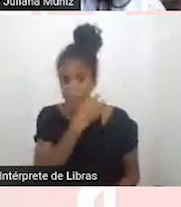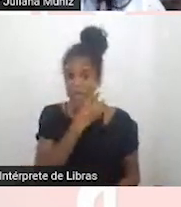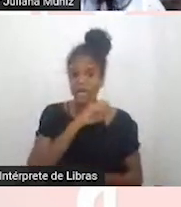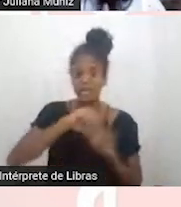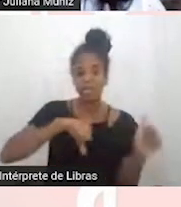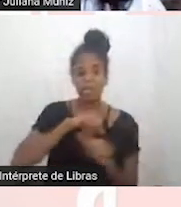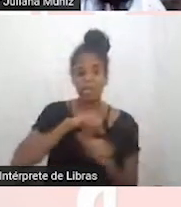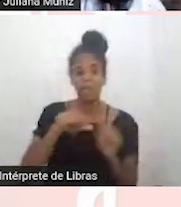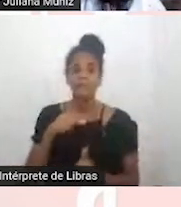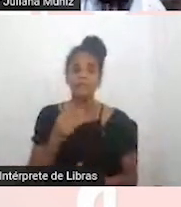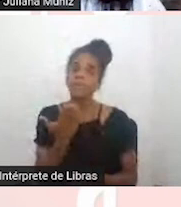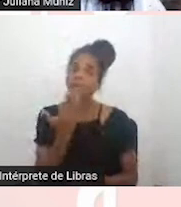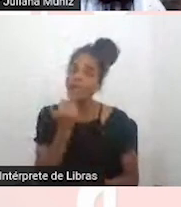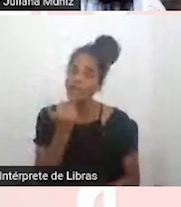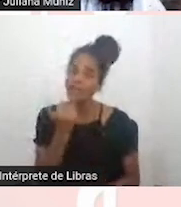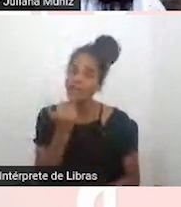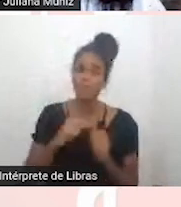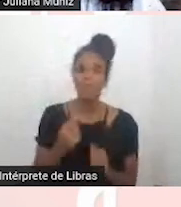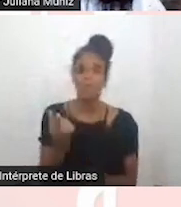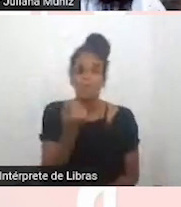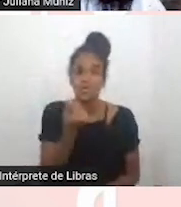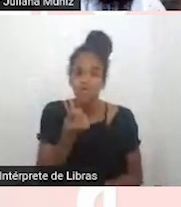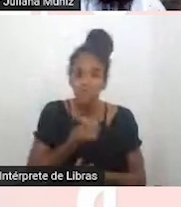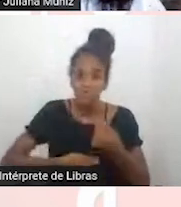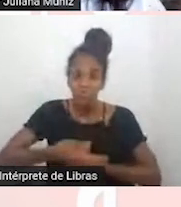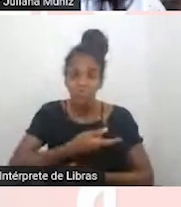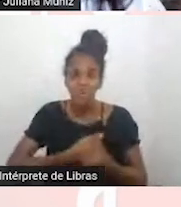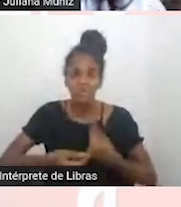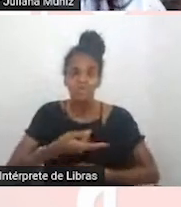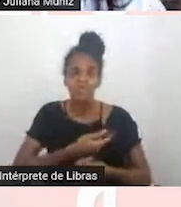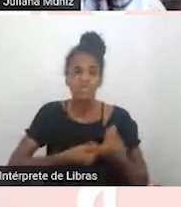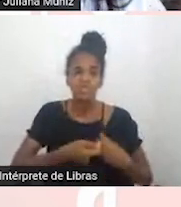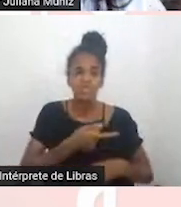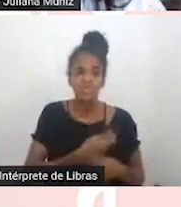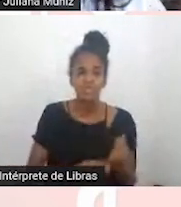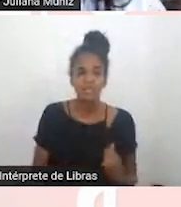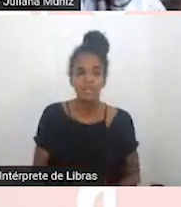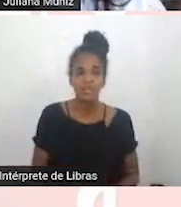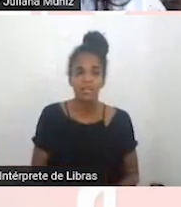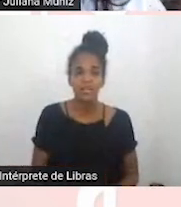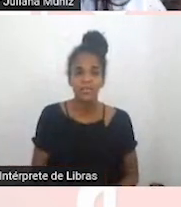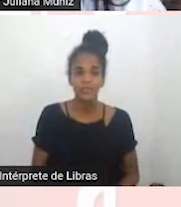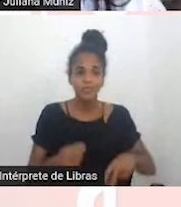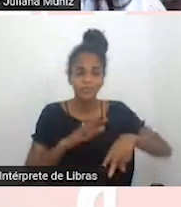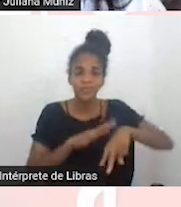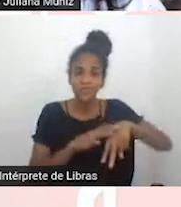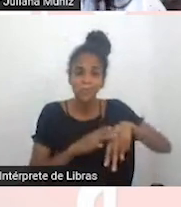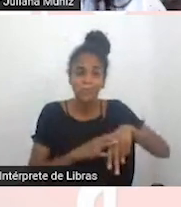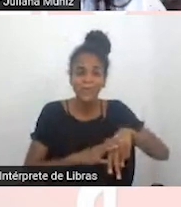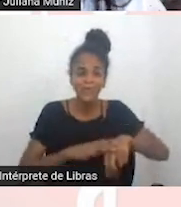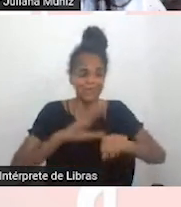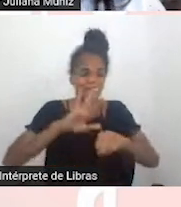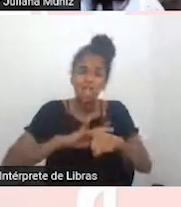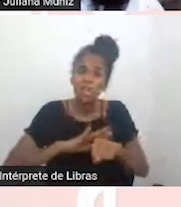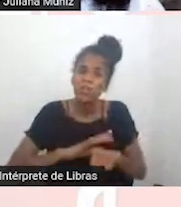quanto pelo fator do paciente doente, ele estar mais fraco, assim, mais